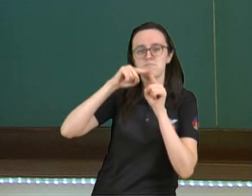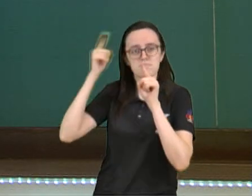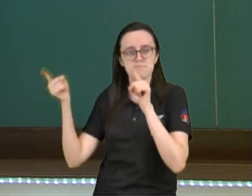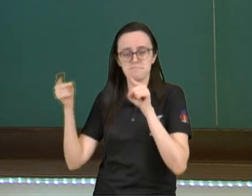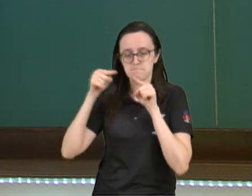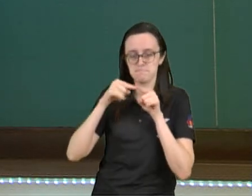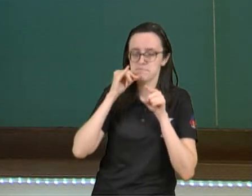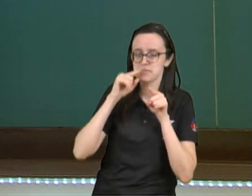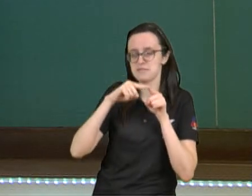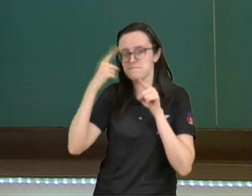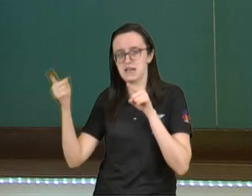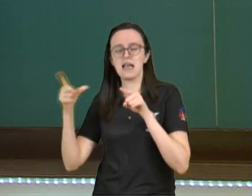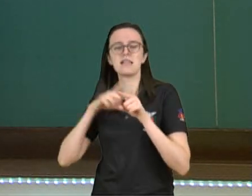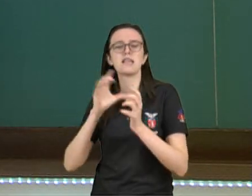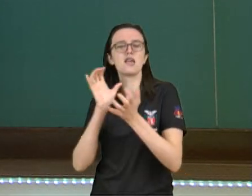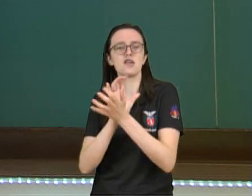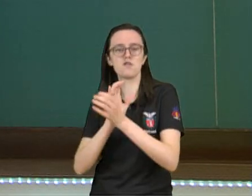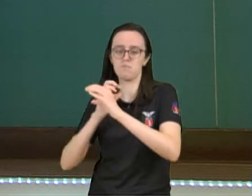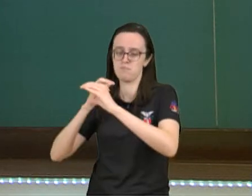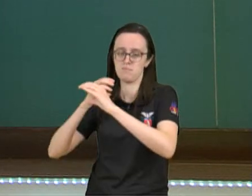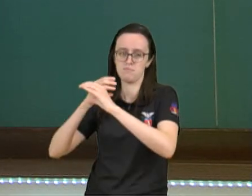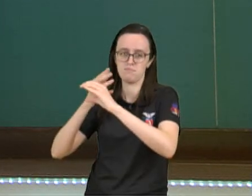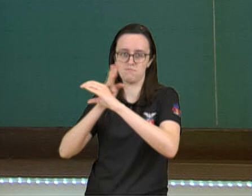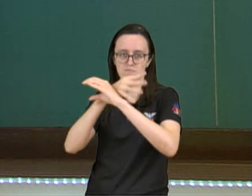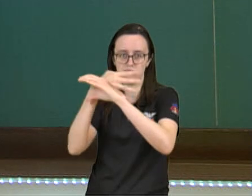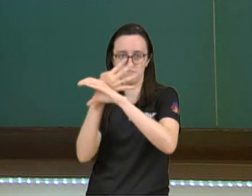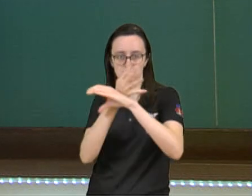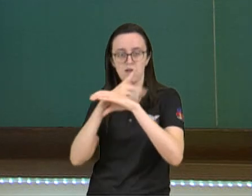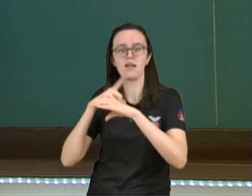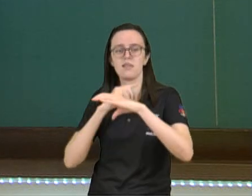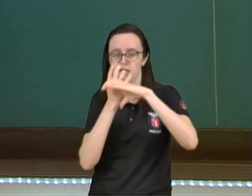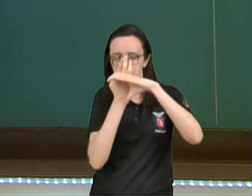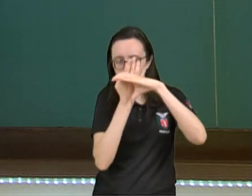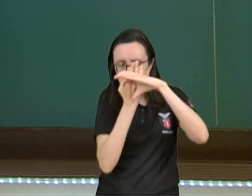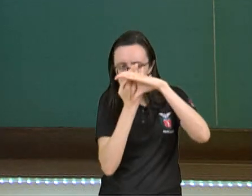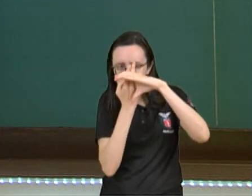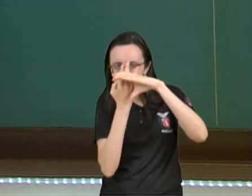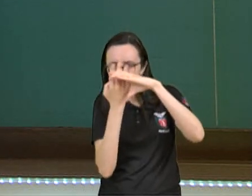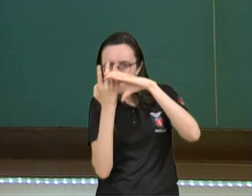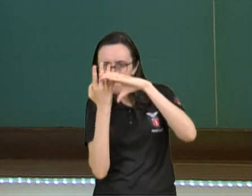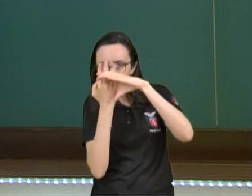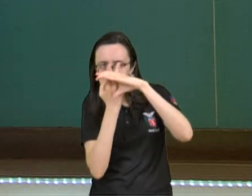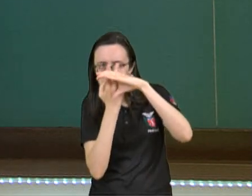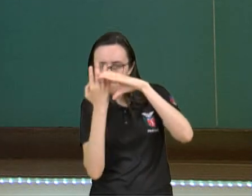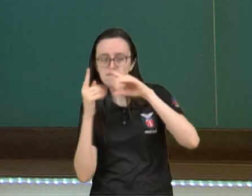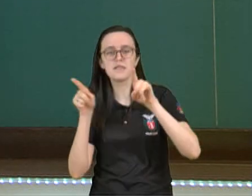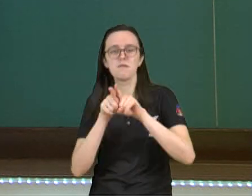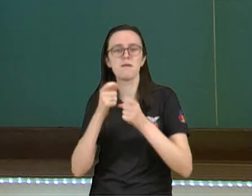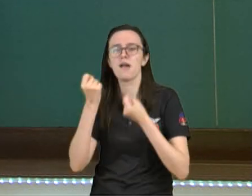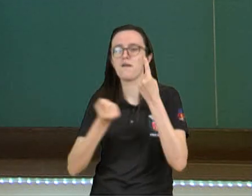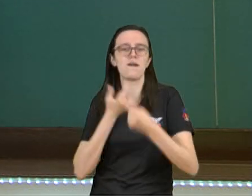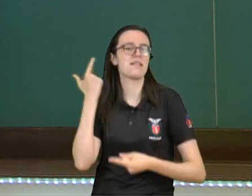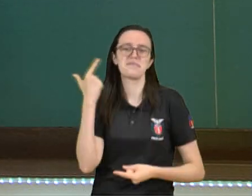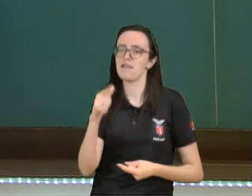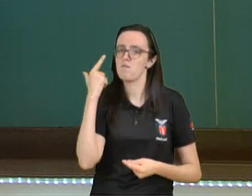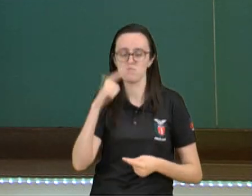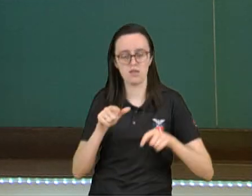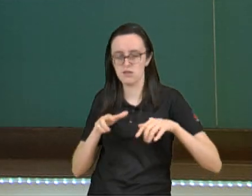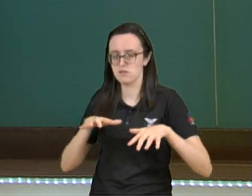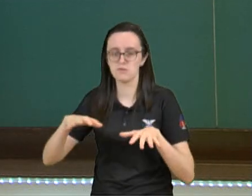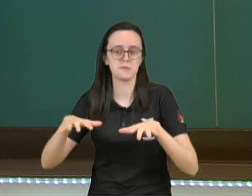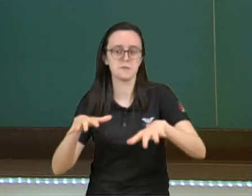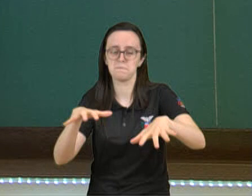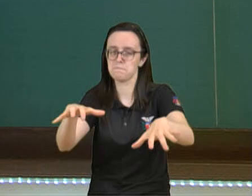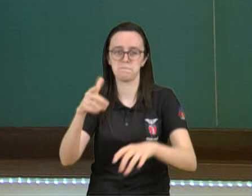utilizam os flagelos. Os ciliados, que utilizam os cílios. E os esporozoários, que não apresentam